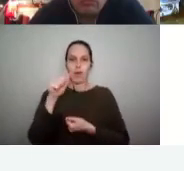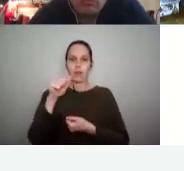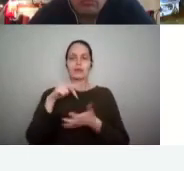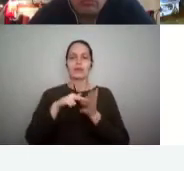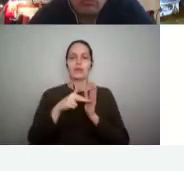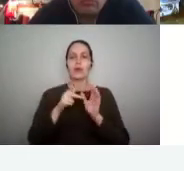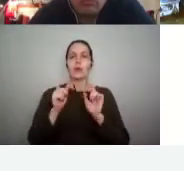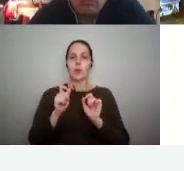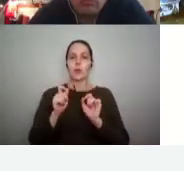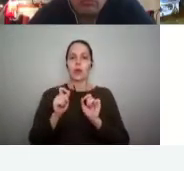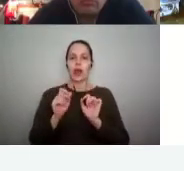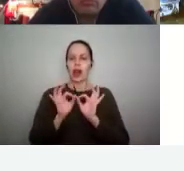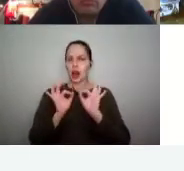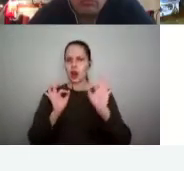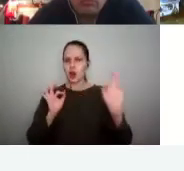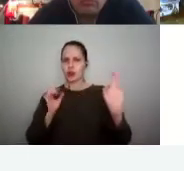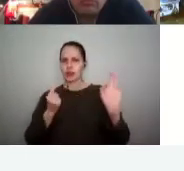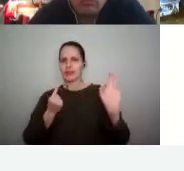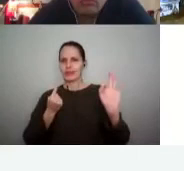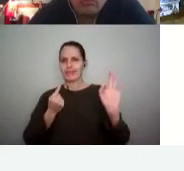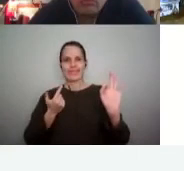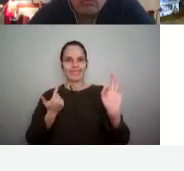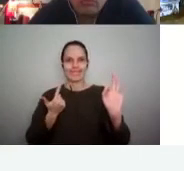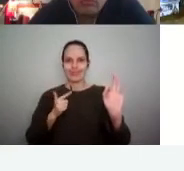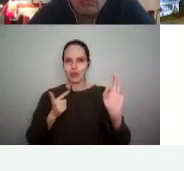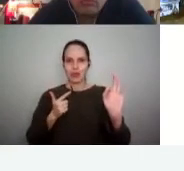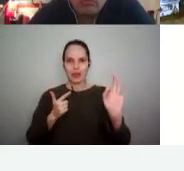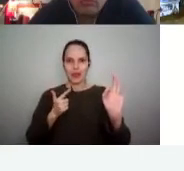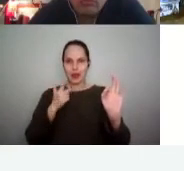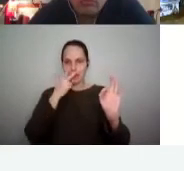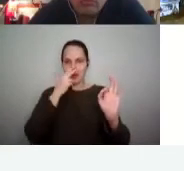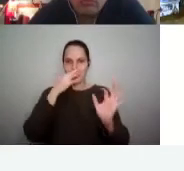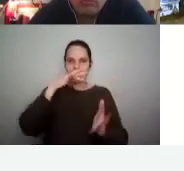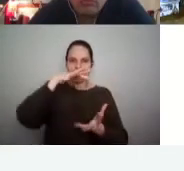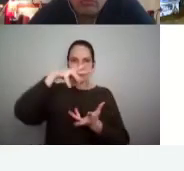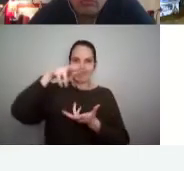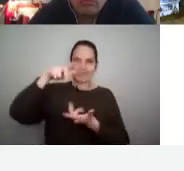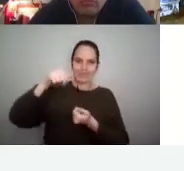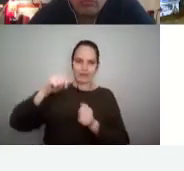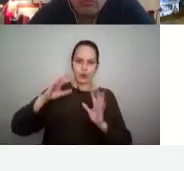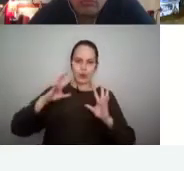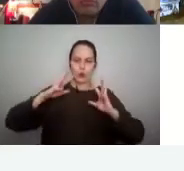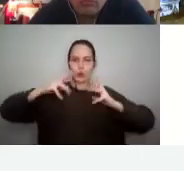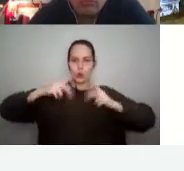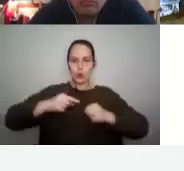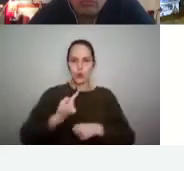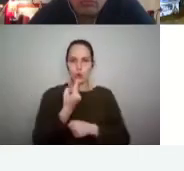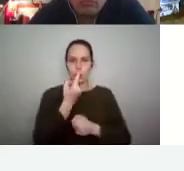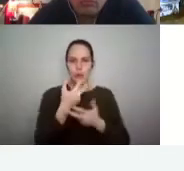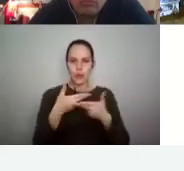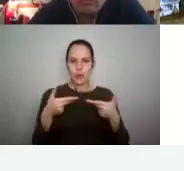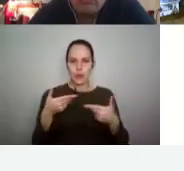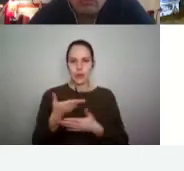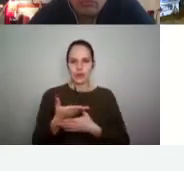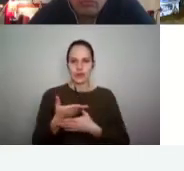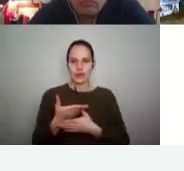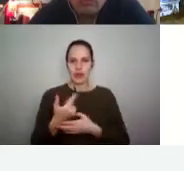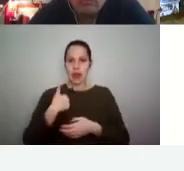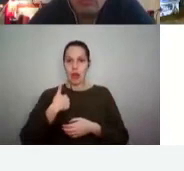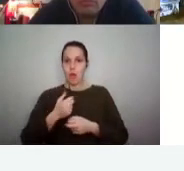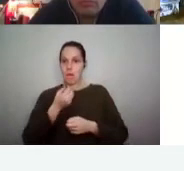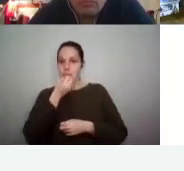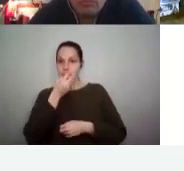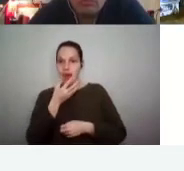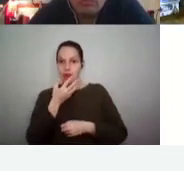nós precisamos, o bem-estar de um sempre depende do bem-estar de outros. Enfim, é a sociedade